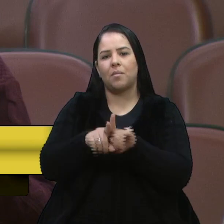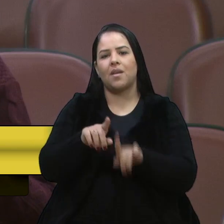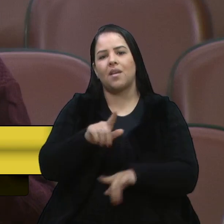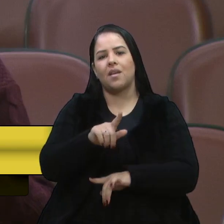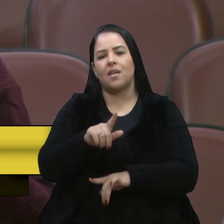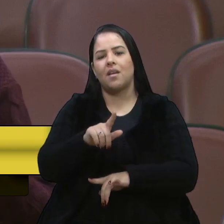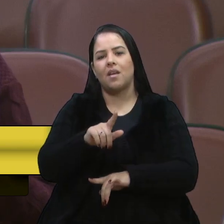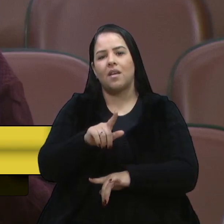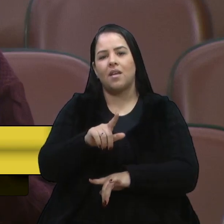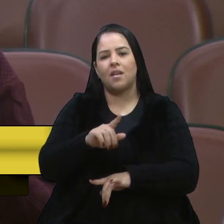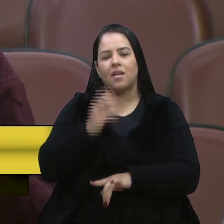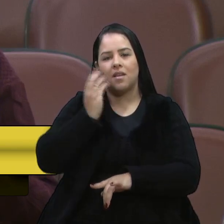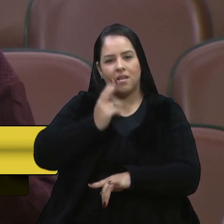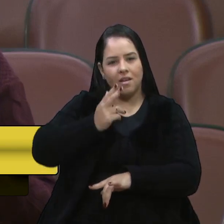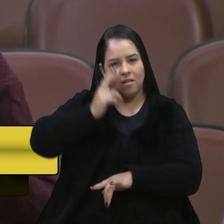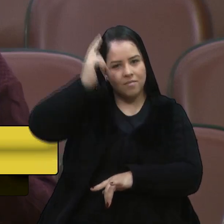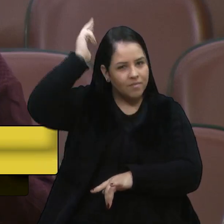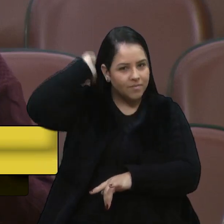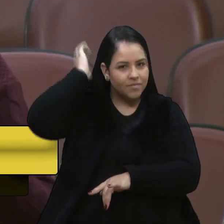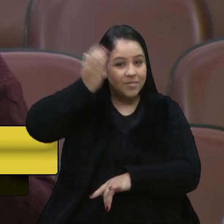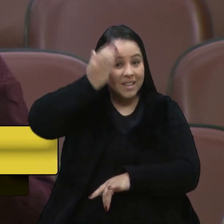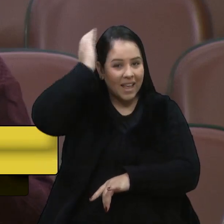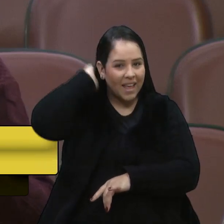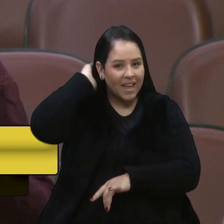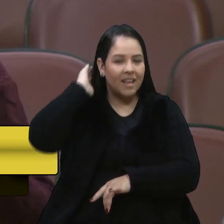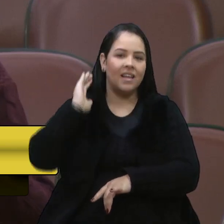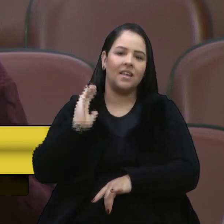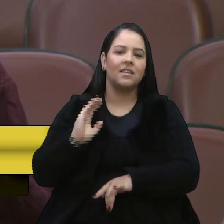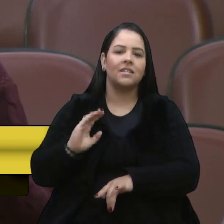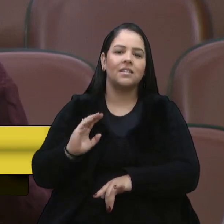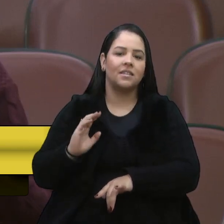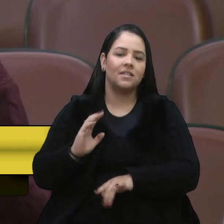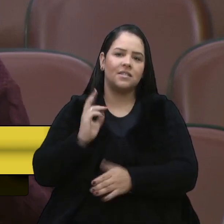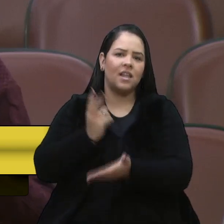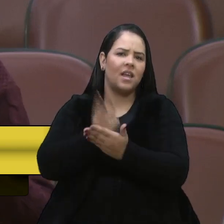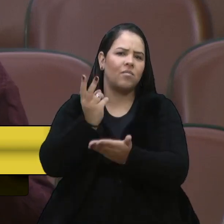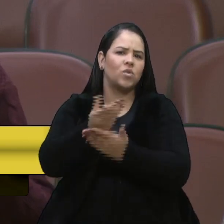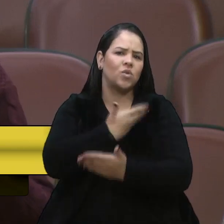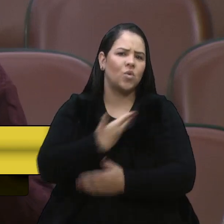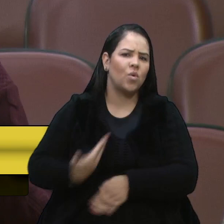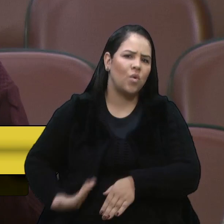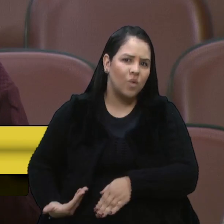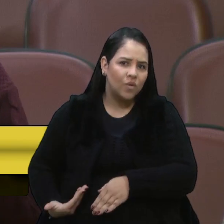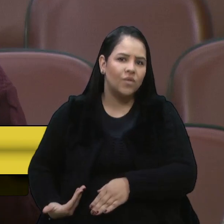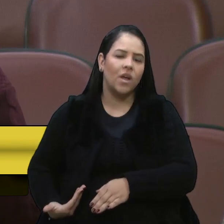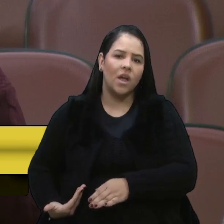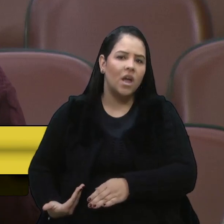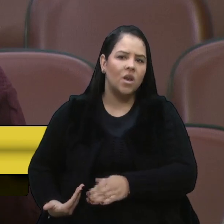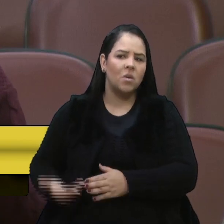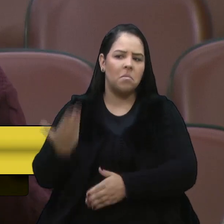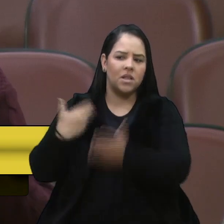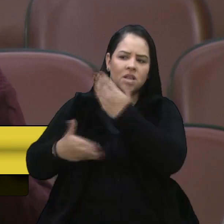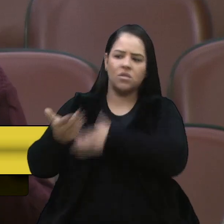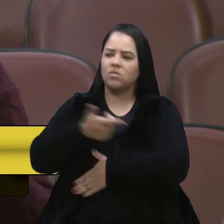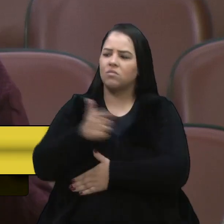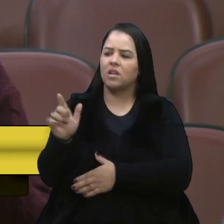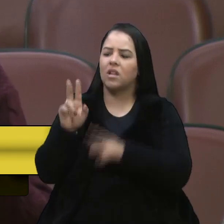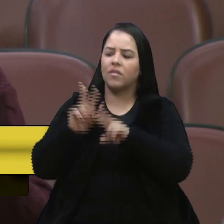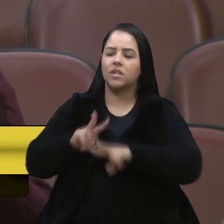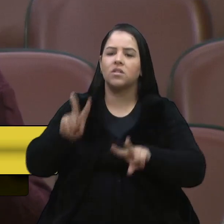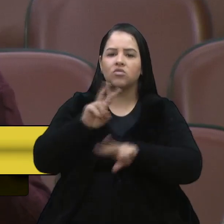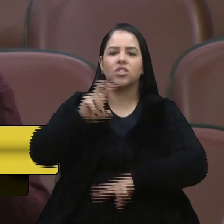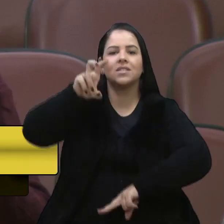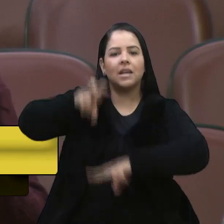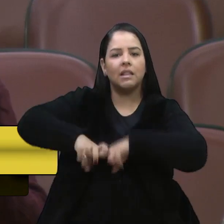governo Cassina, e todos os governos anteriores não se teve o olhar de se sentar e